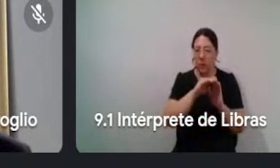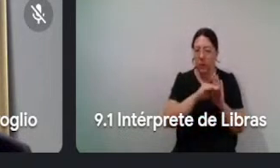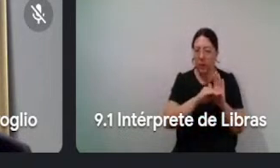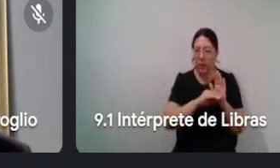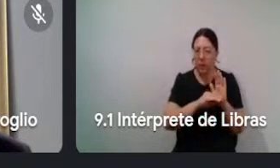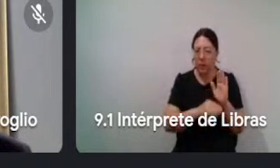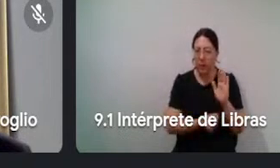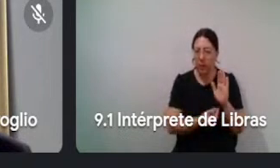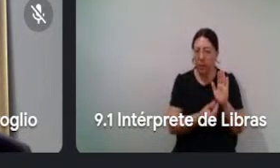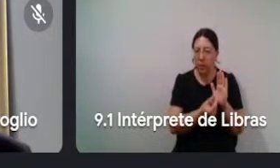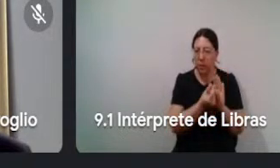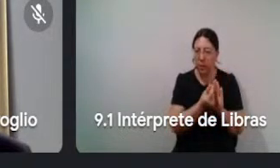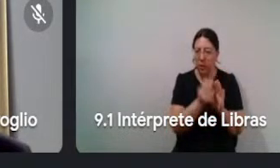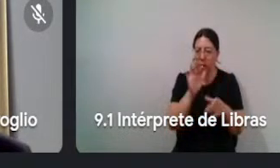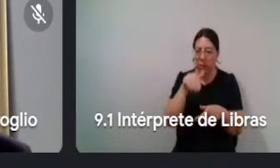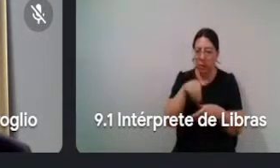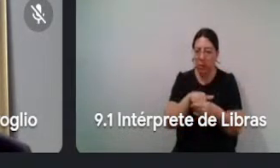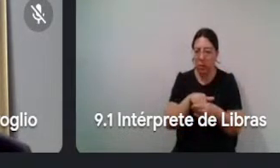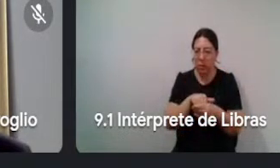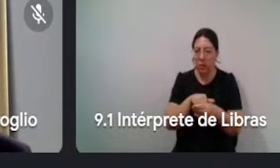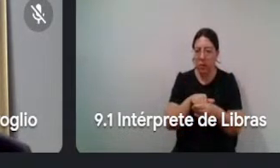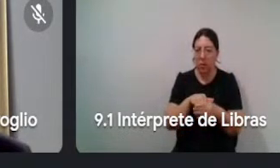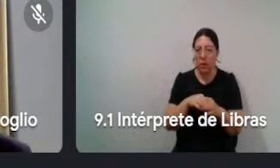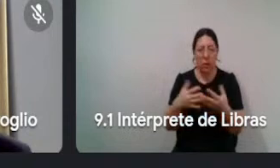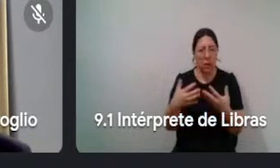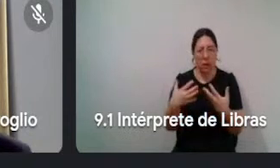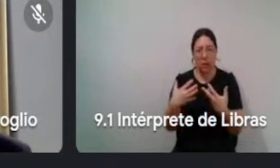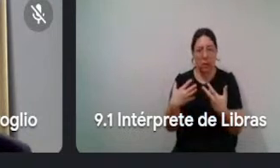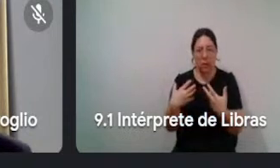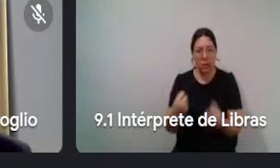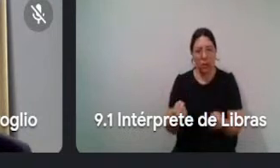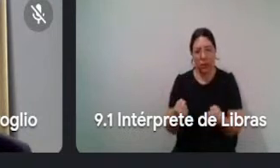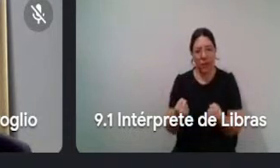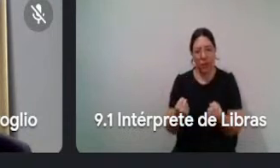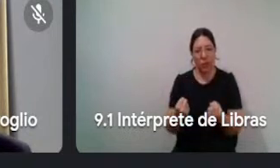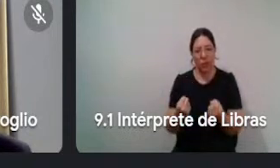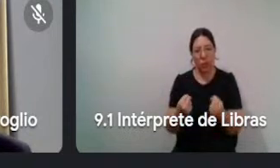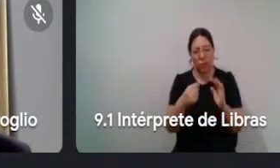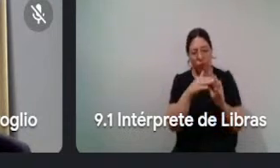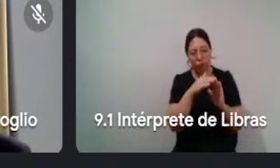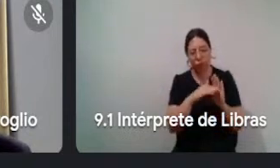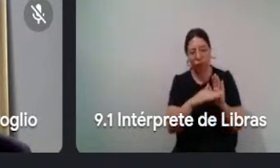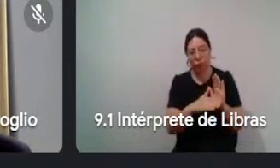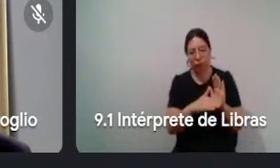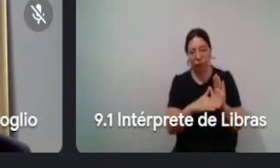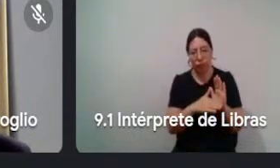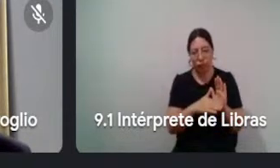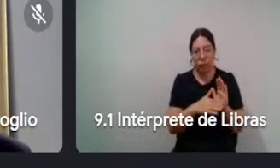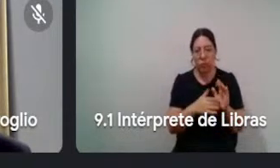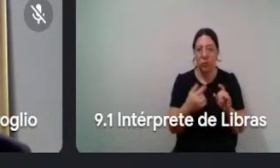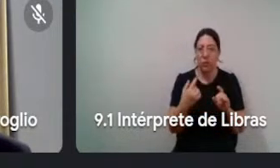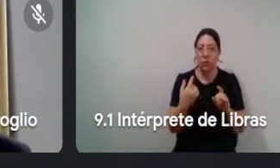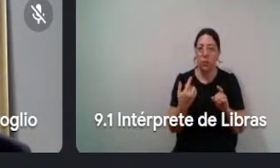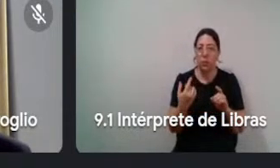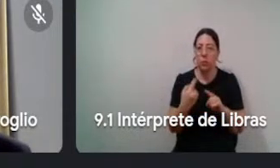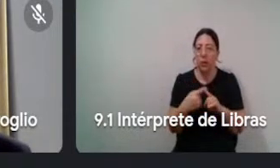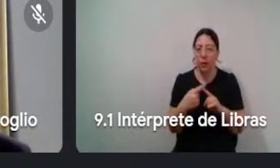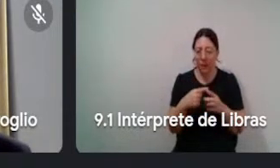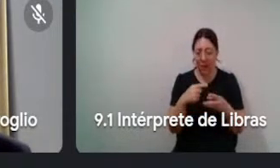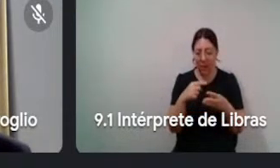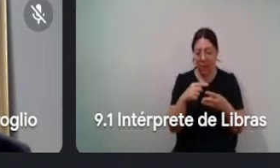eleitorais manifestou-se pela desaprovação das contas, tendo apontado a existência de